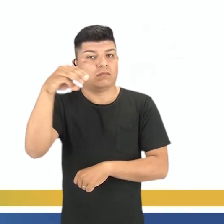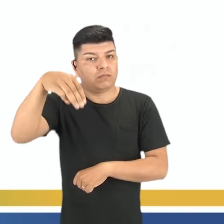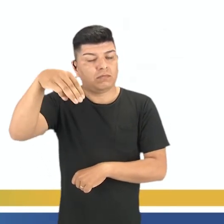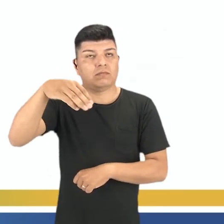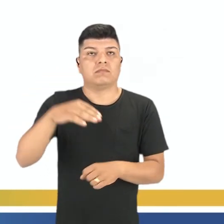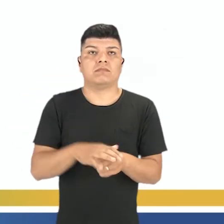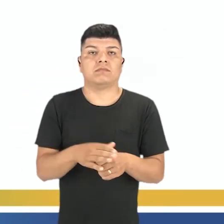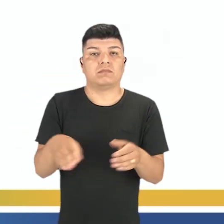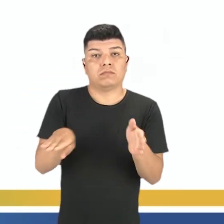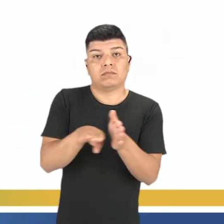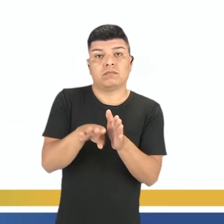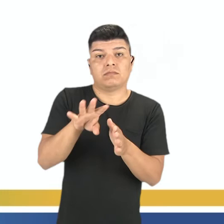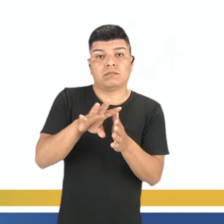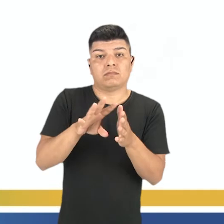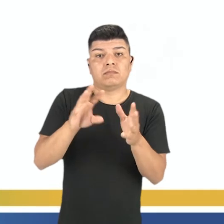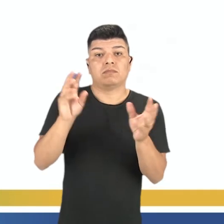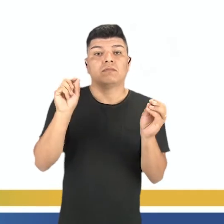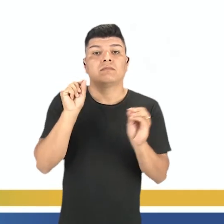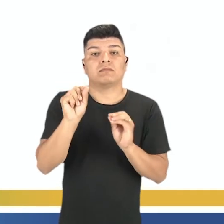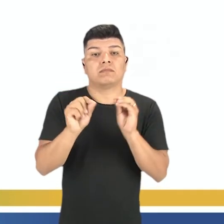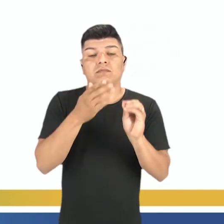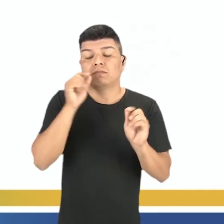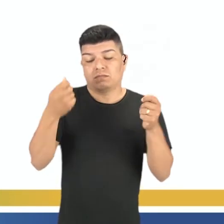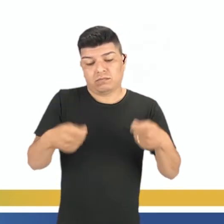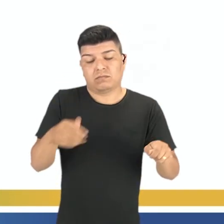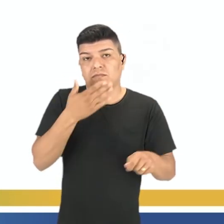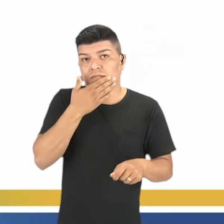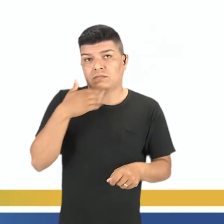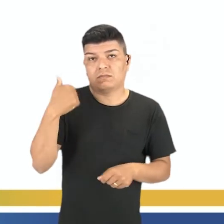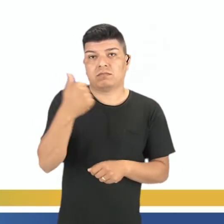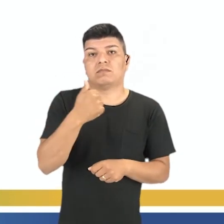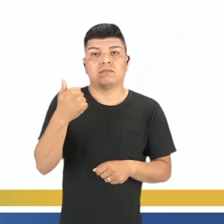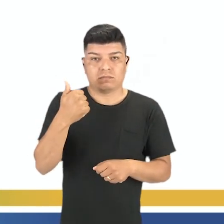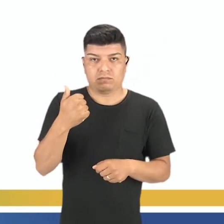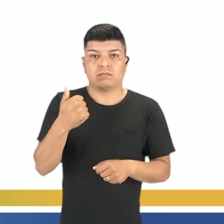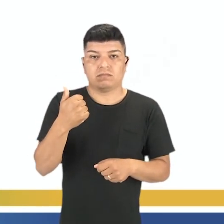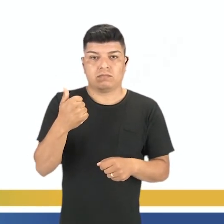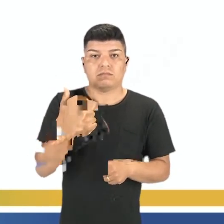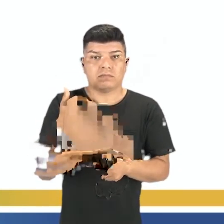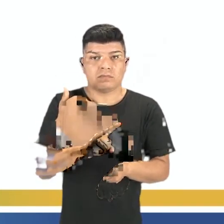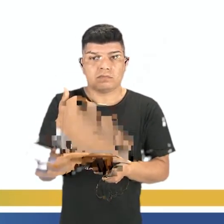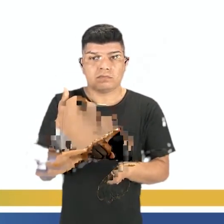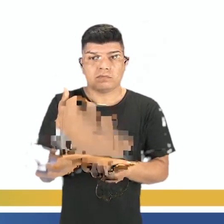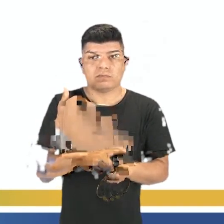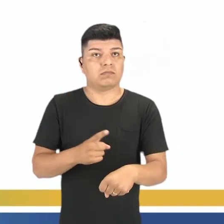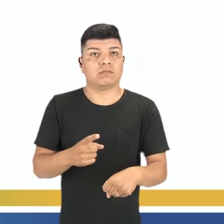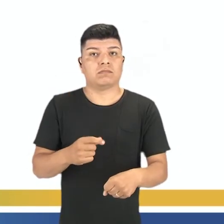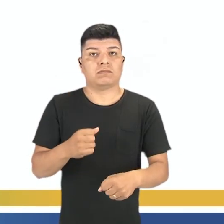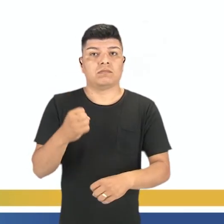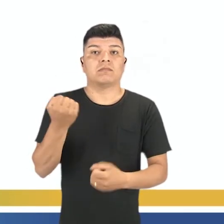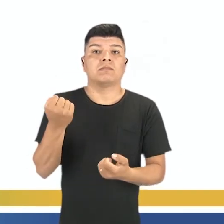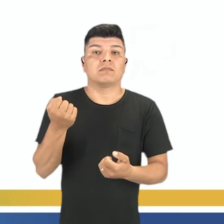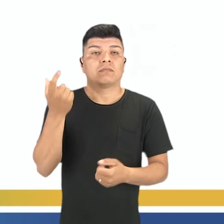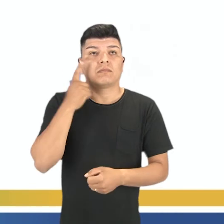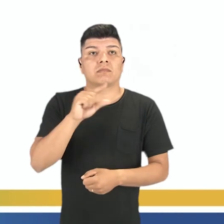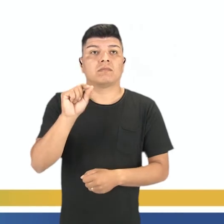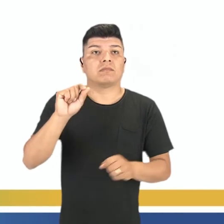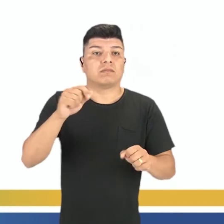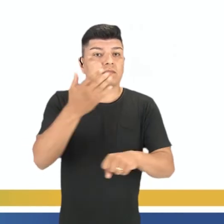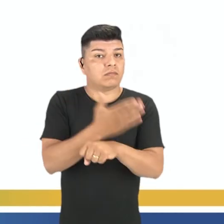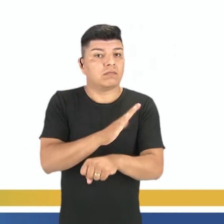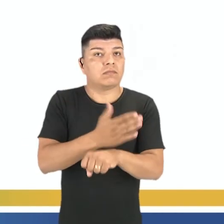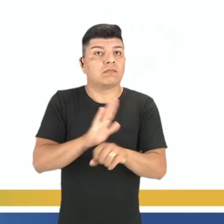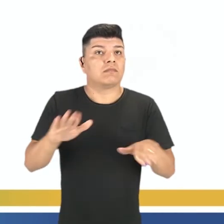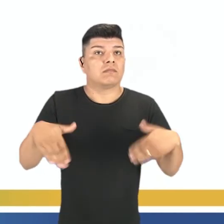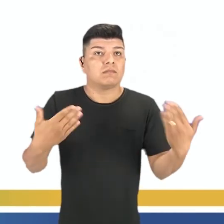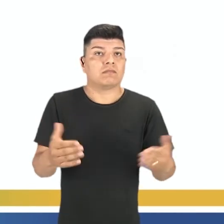à conclusão que necessita melhorar sua capacidade de manter um ritmo de corrida prolongado por mais tempo. A capacidade física que ele